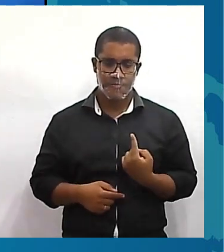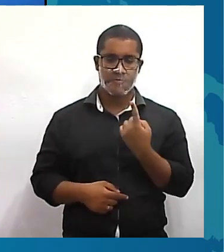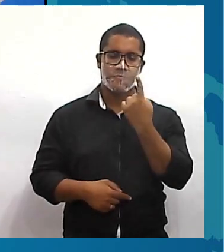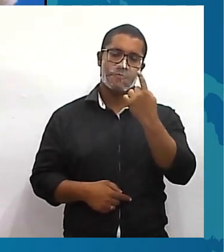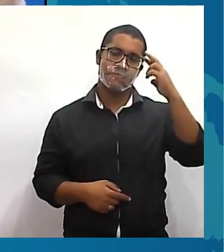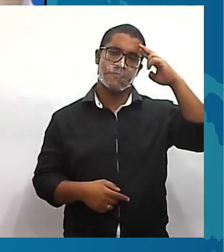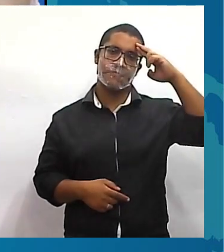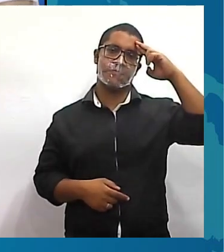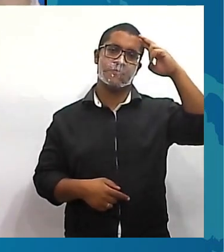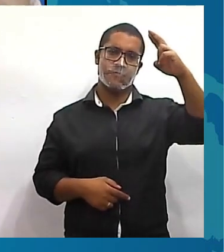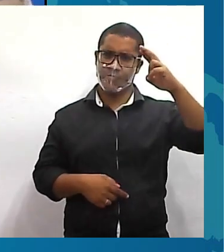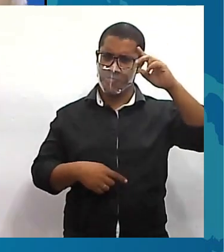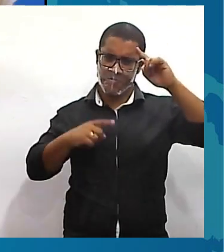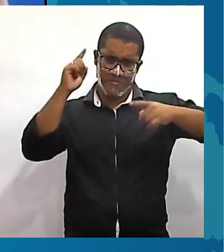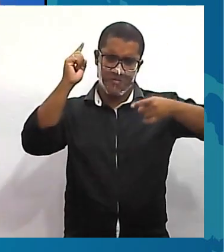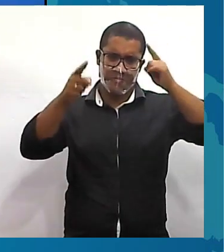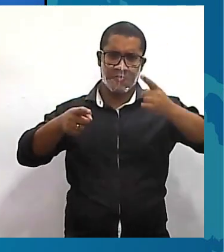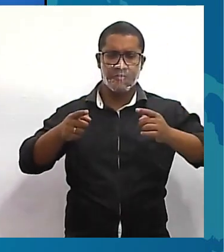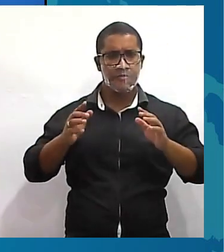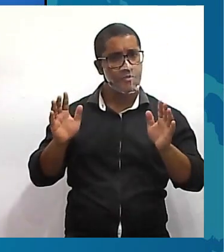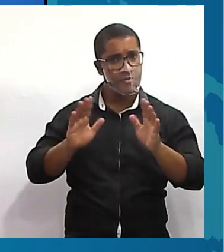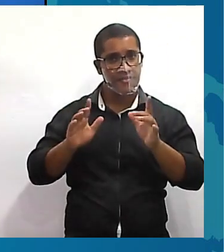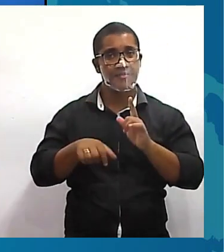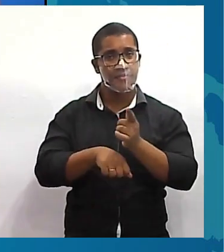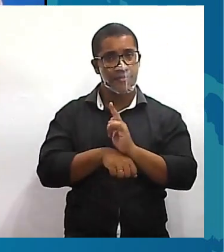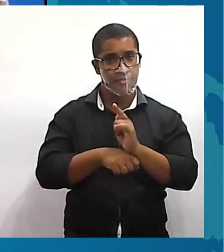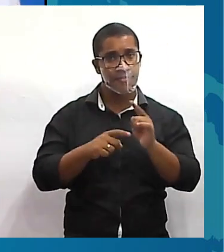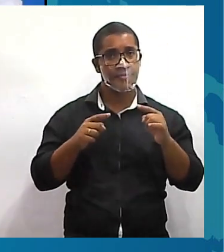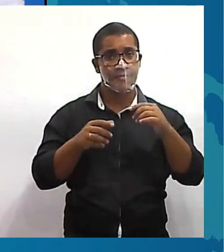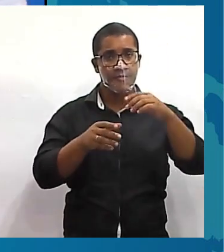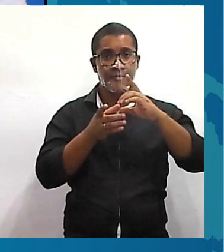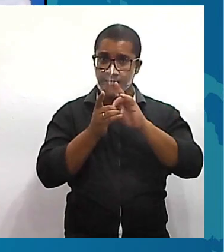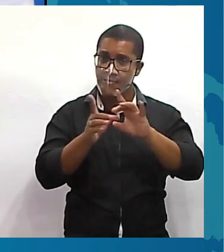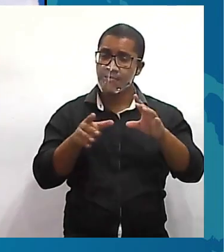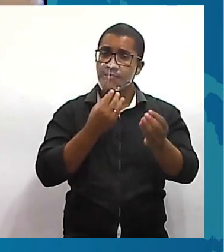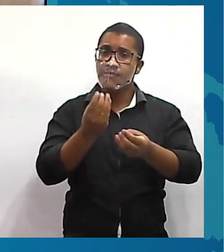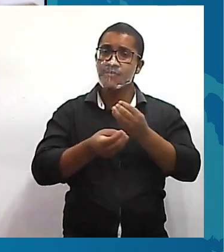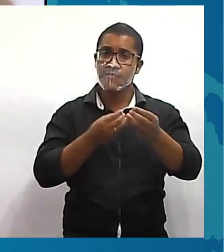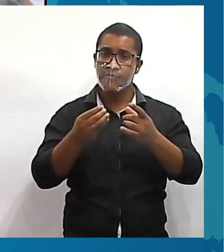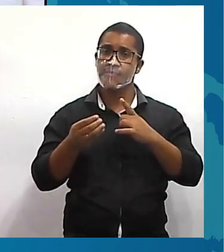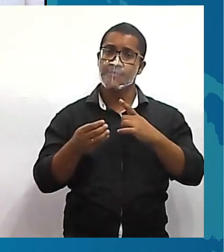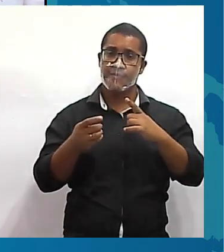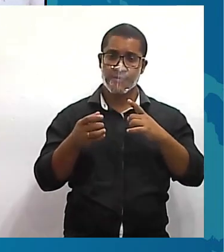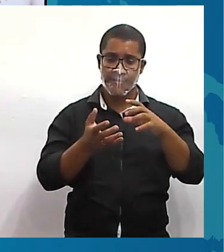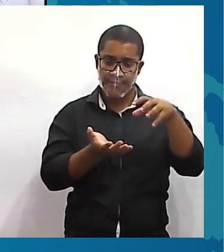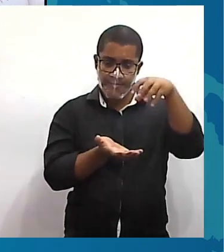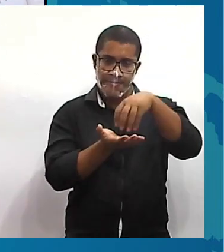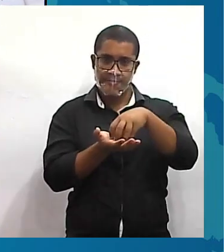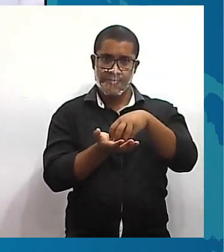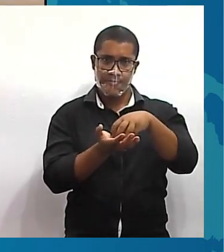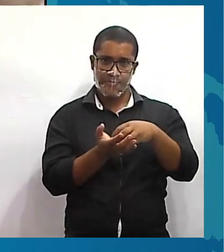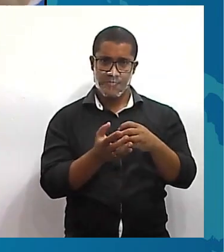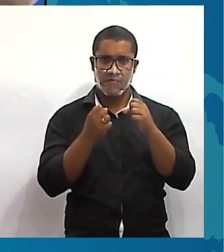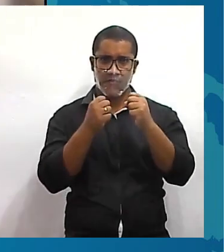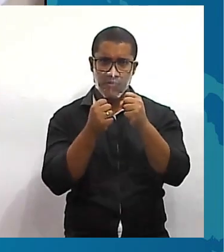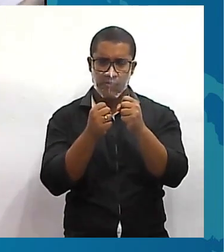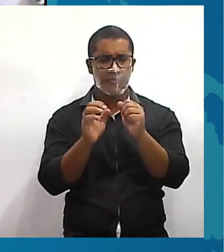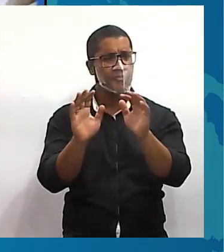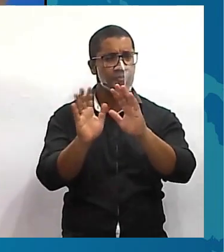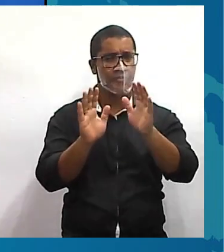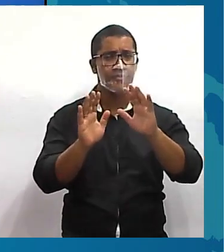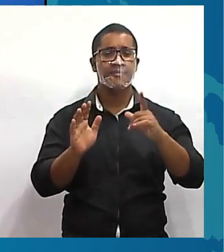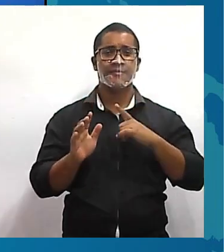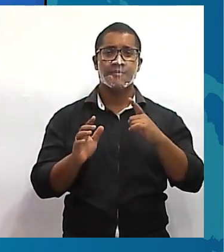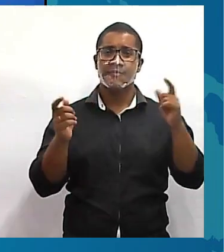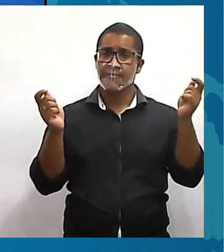Porque a gestão, numa perspectiva democrática, ela traz essa característica, né, de descentralização desse poder. Então, é importante